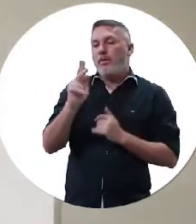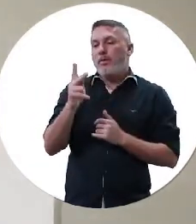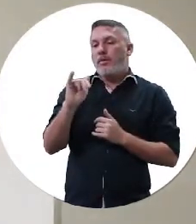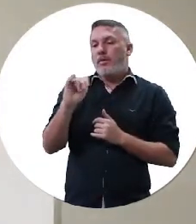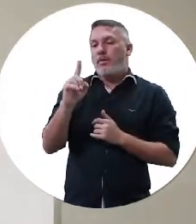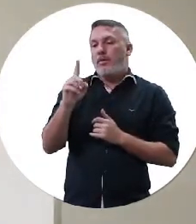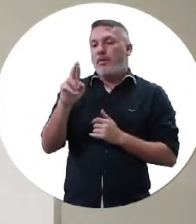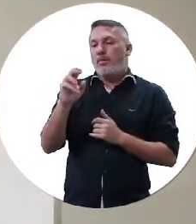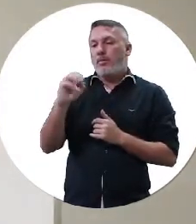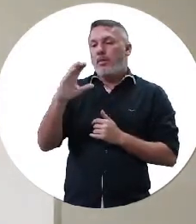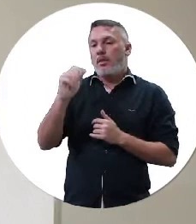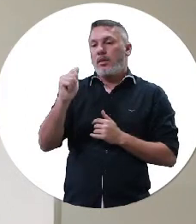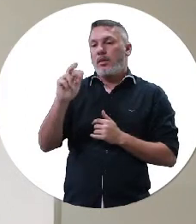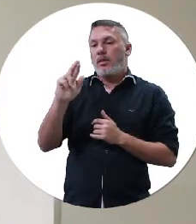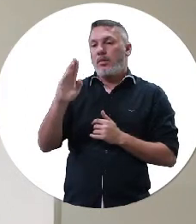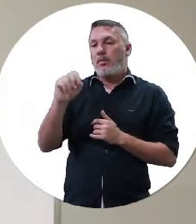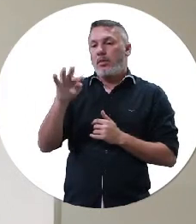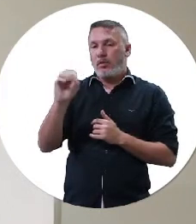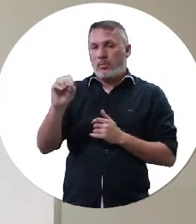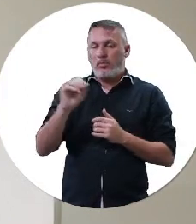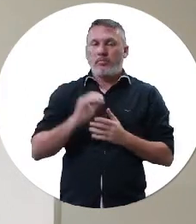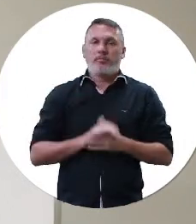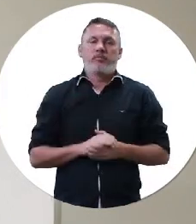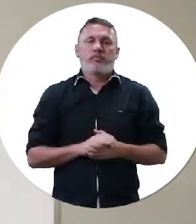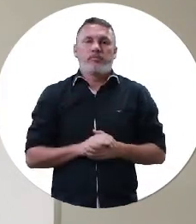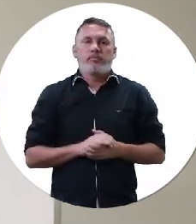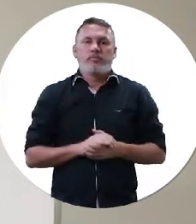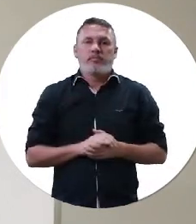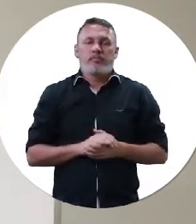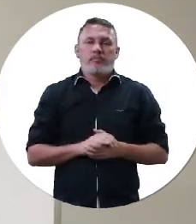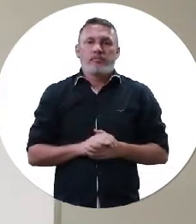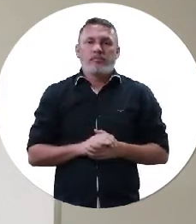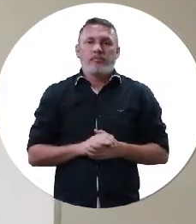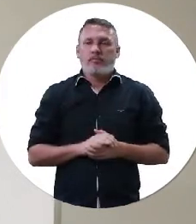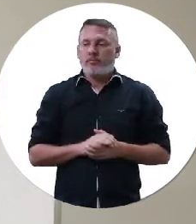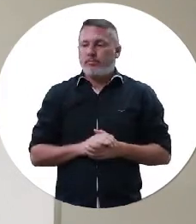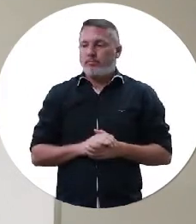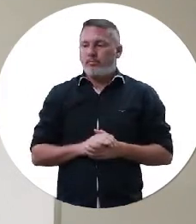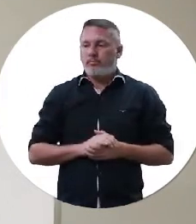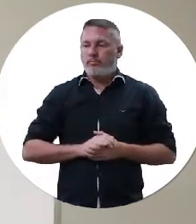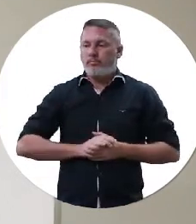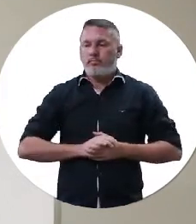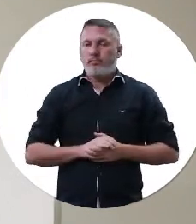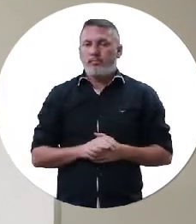Este lado, a nomenclatura vai ser como se fosse um hidrocarboneto.